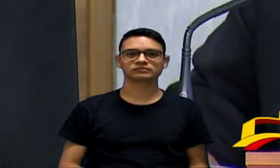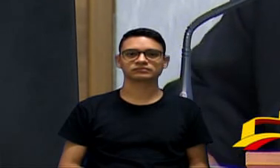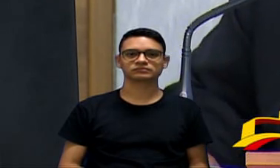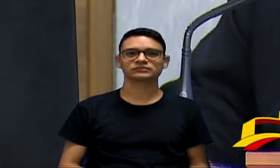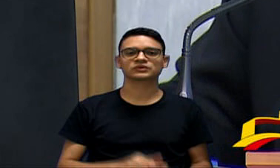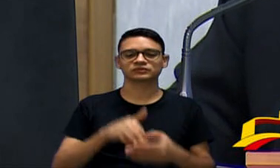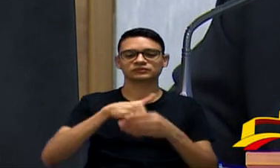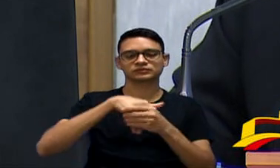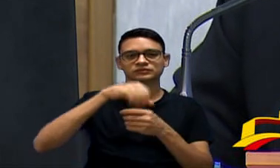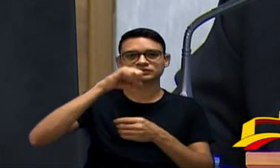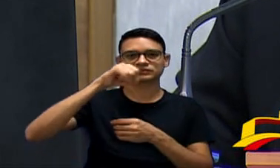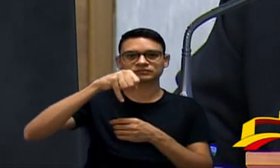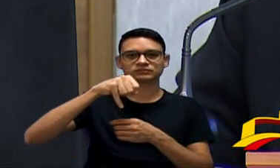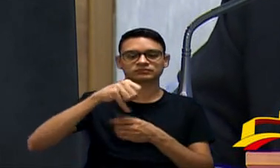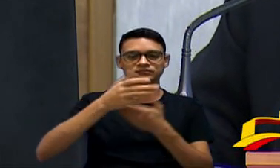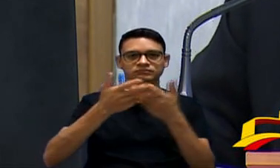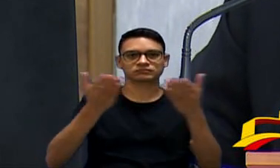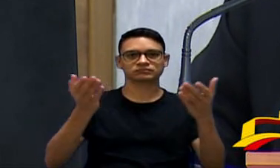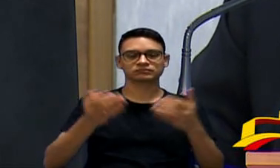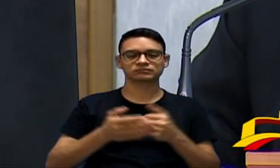Sim, voto sim, senhores vereadores.